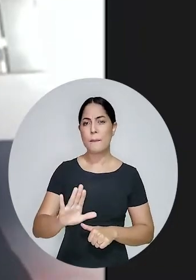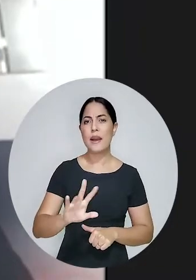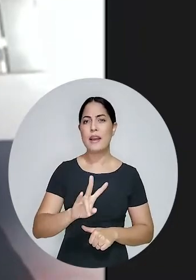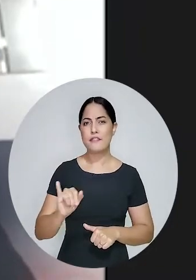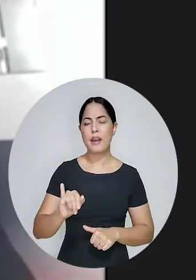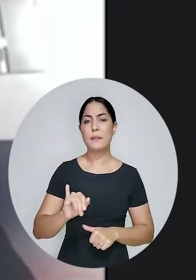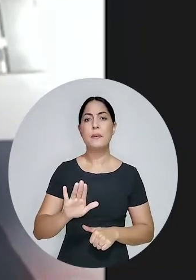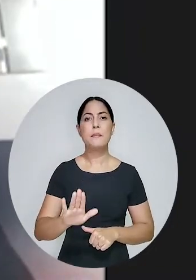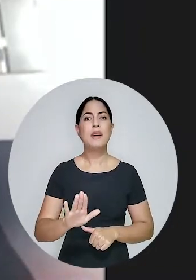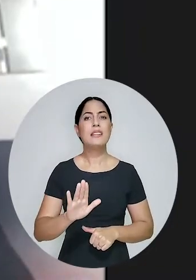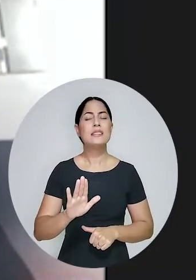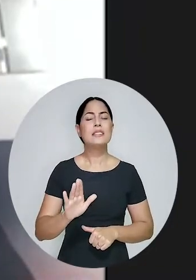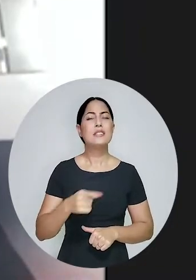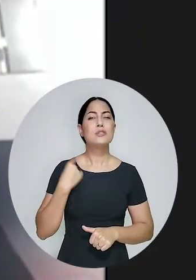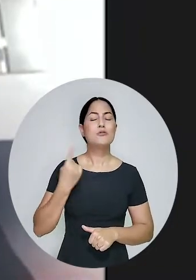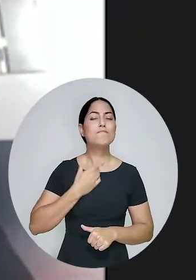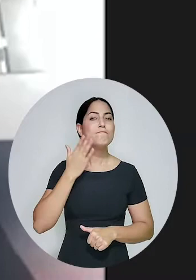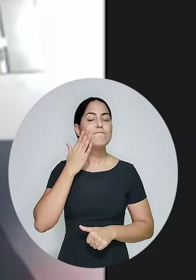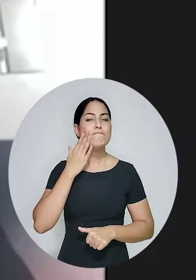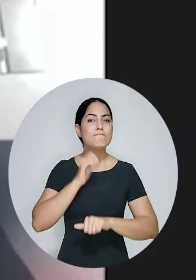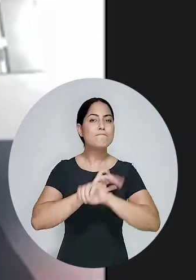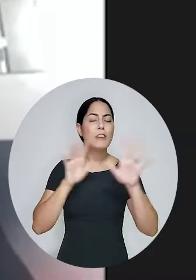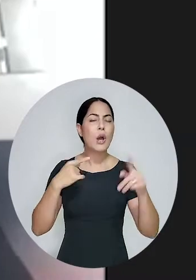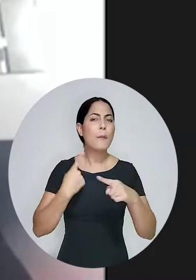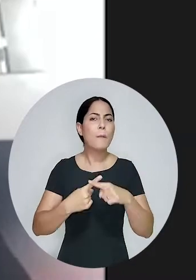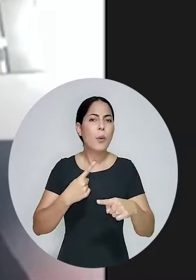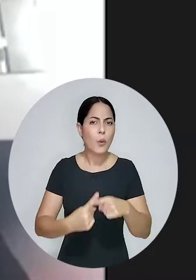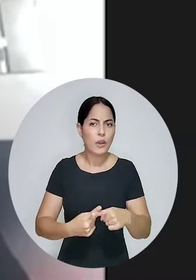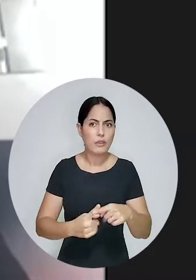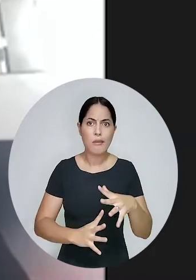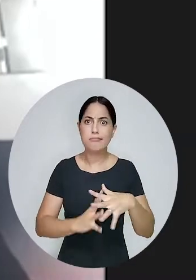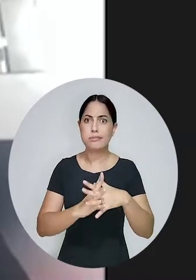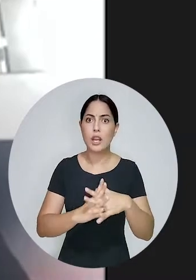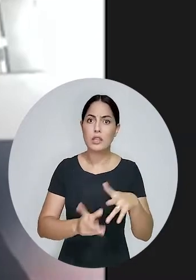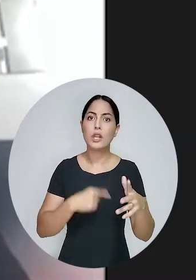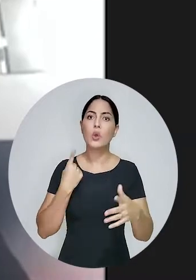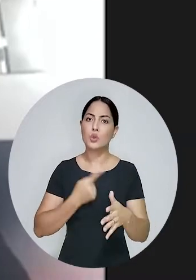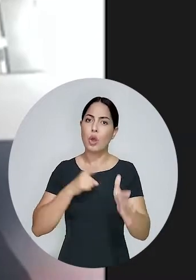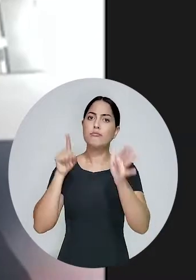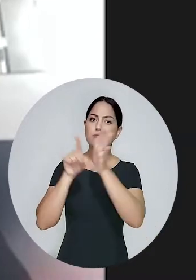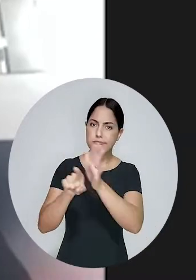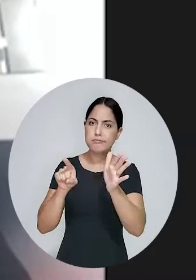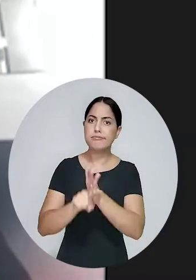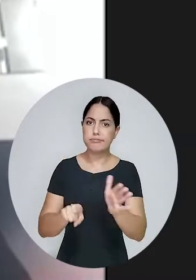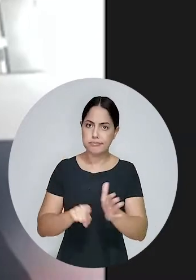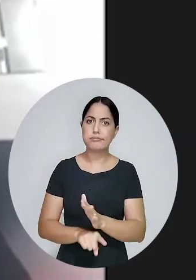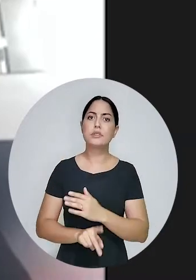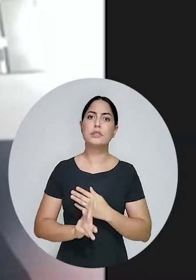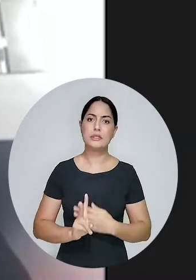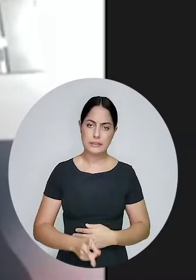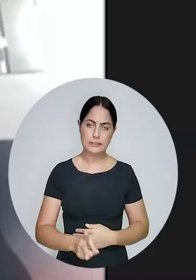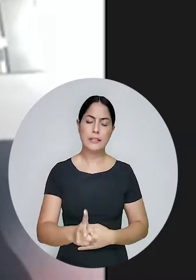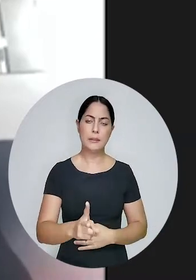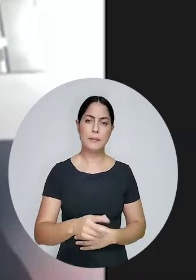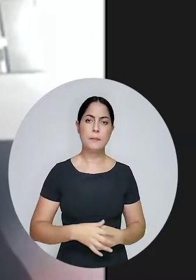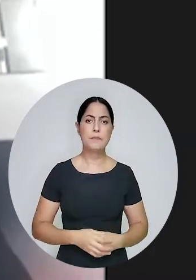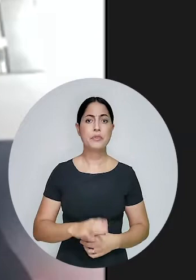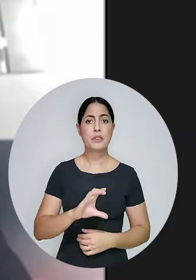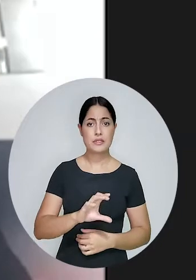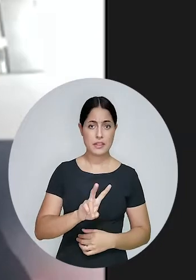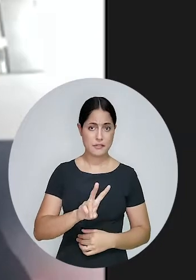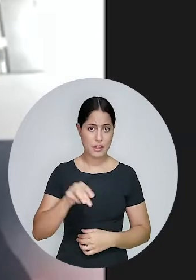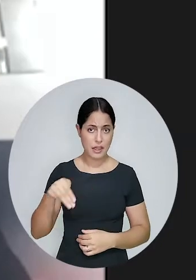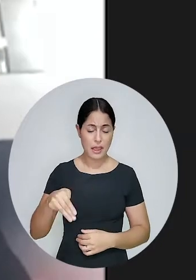por que essa medida tão extrema? É o que todos nós estamos nos perguntando, né? A gente não pode... A CVM ela já tem